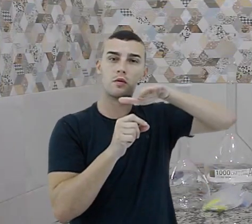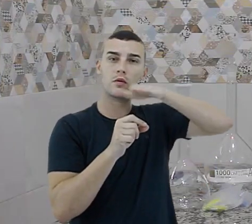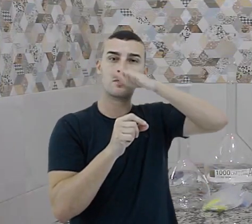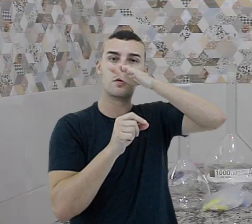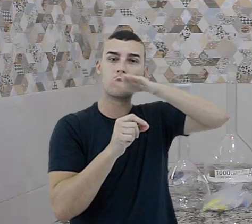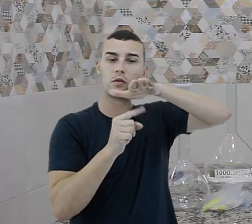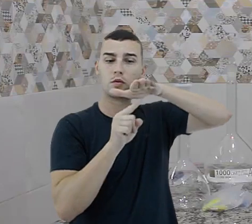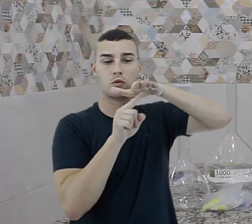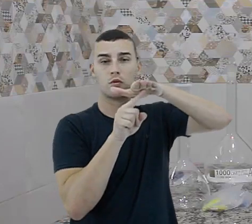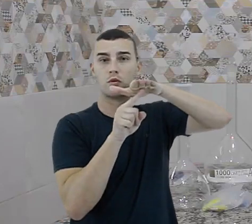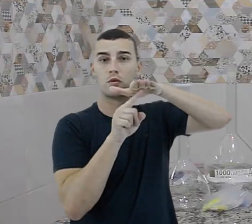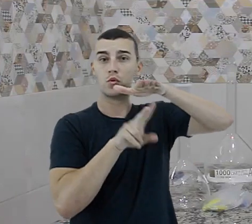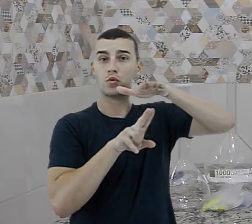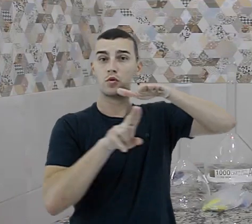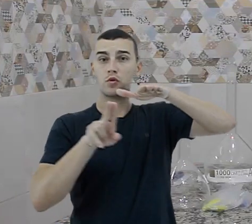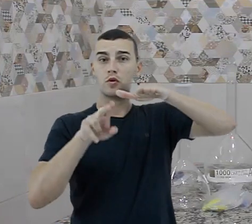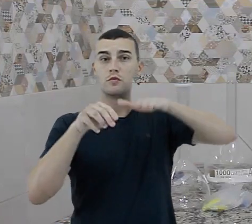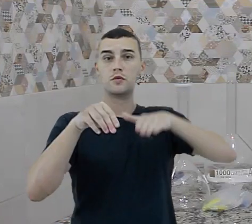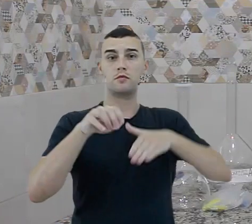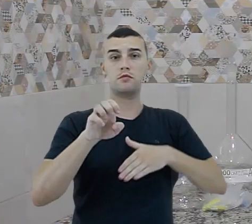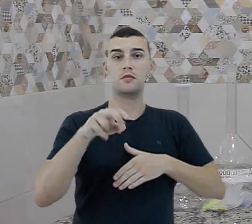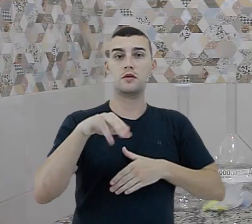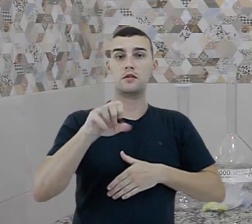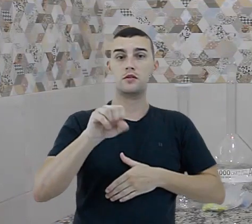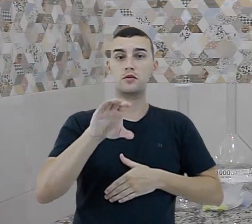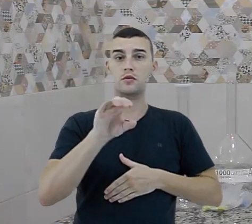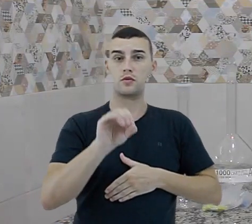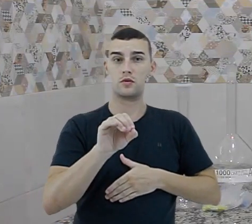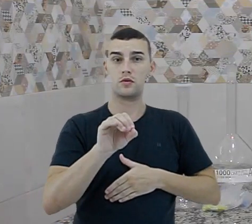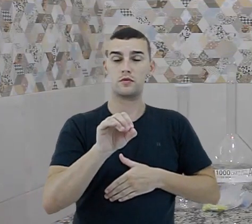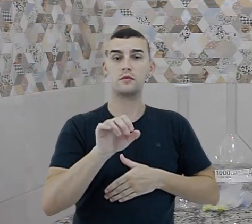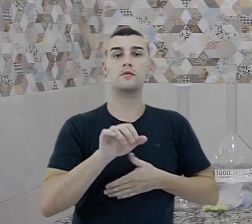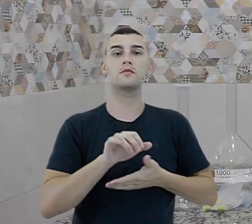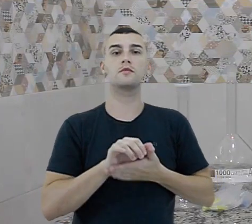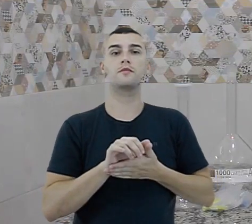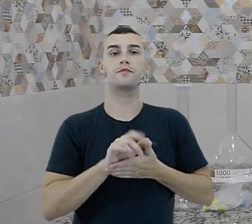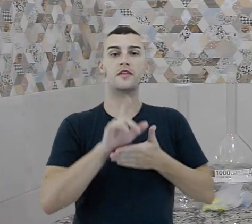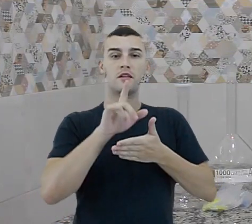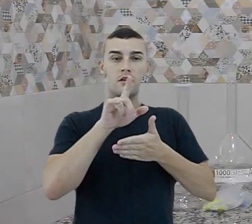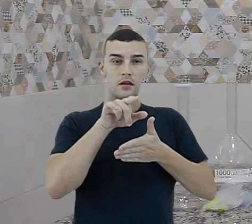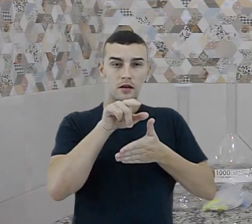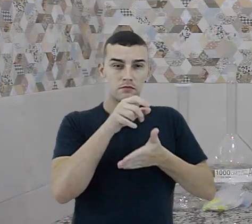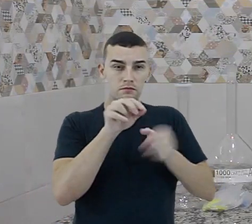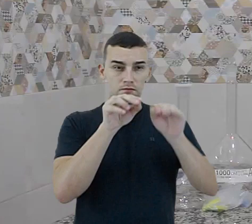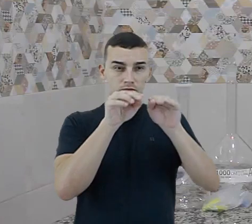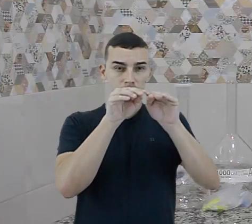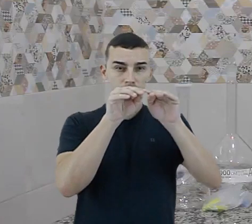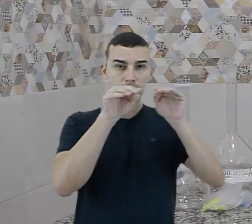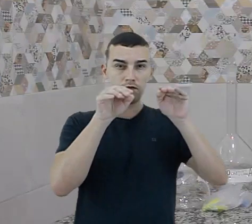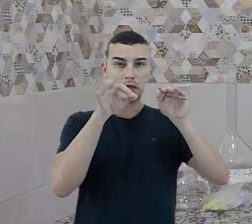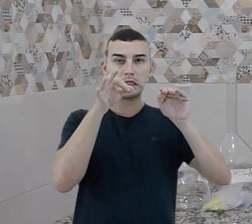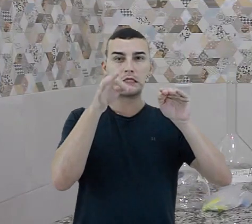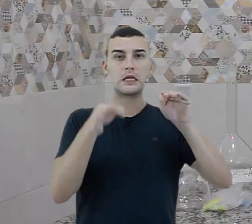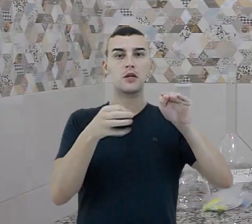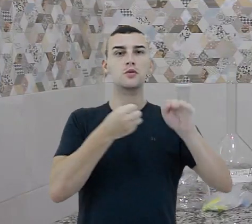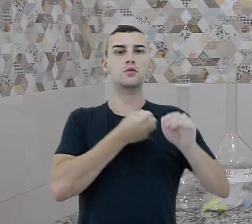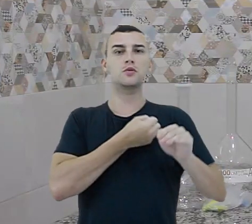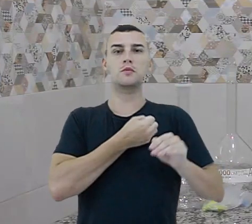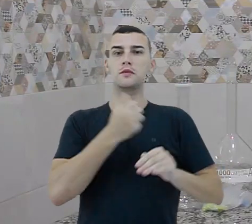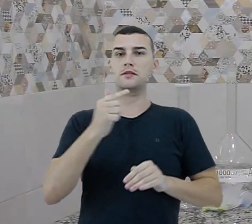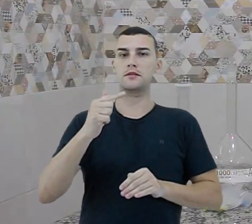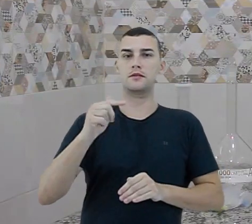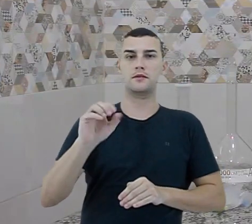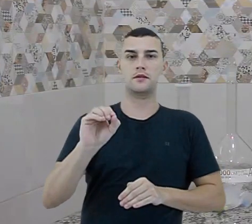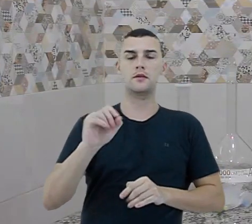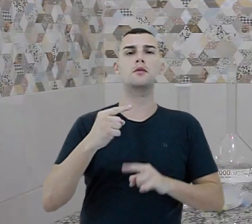o menisco, que é a curvatura, né, a parte mais inferior da concavidade, fique posicionada